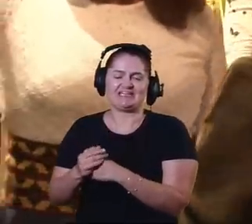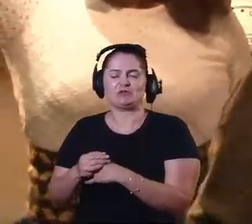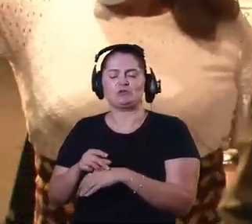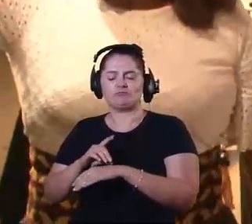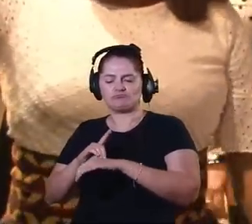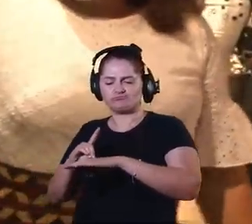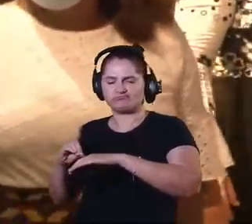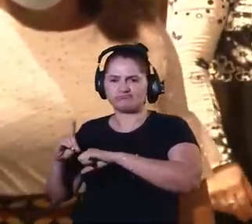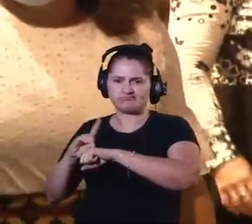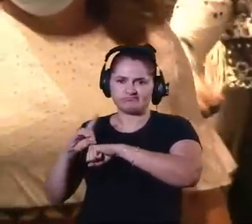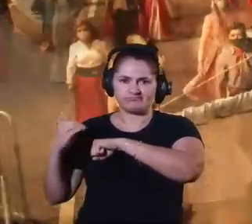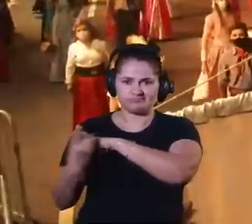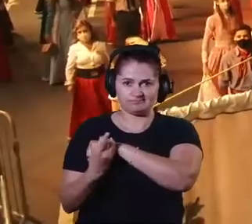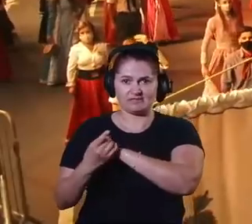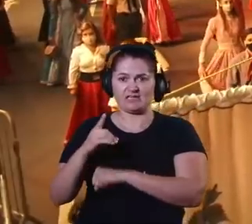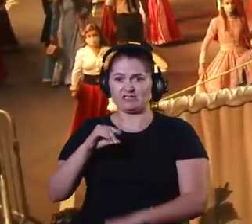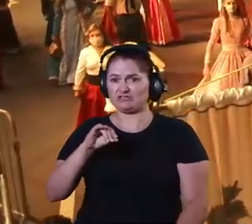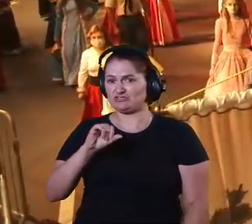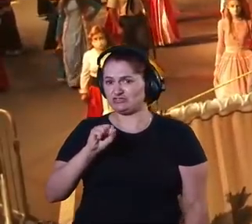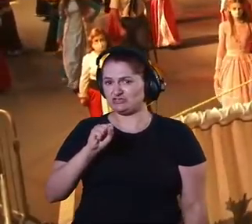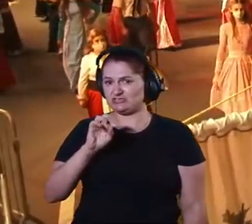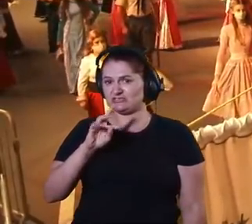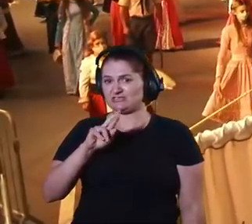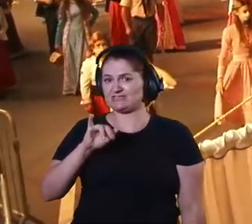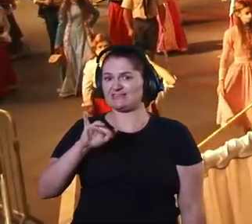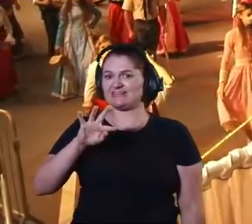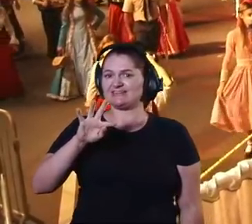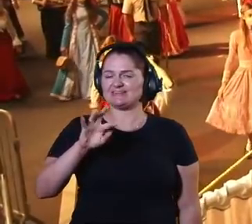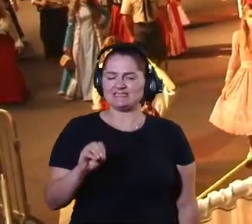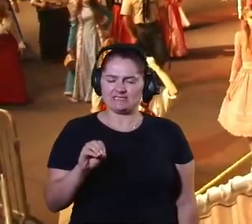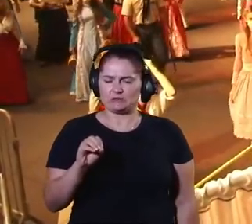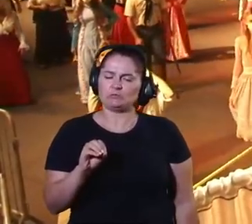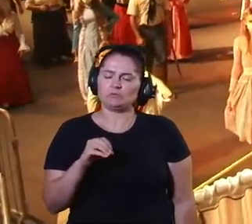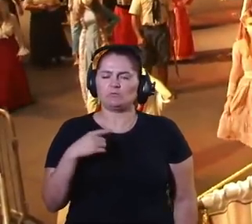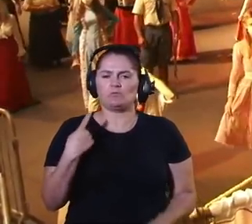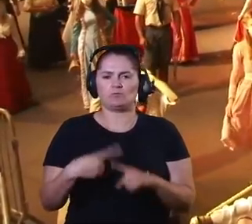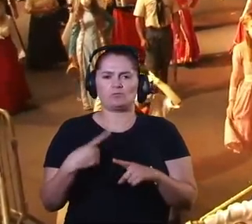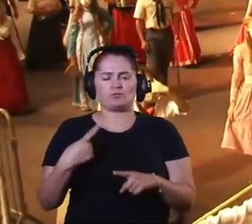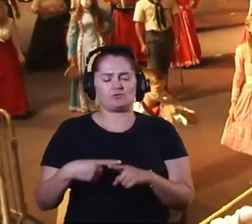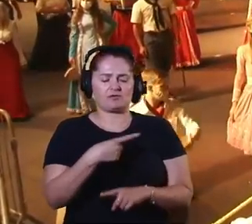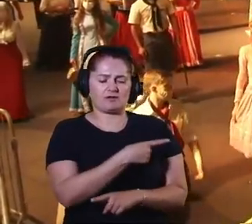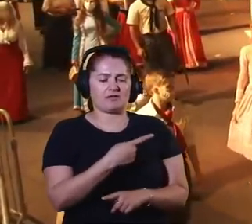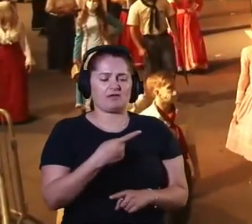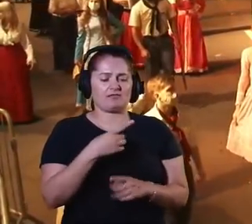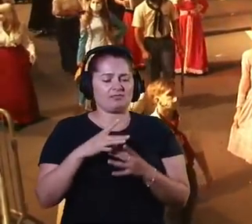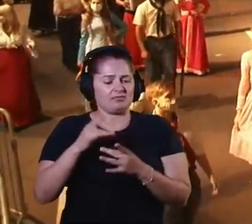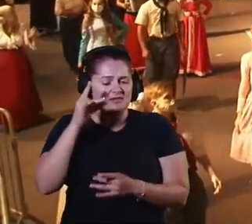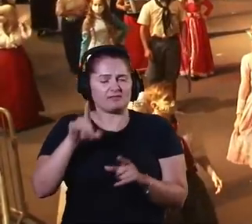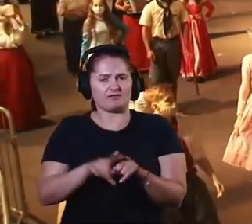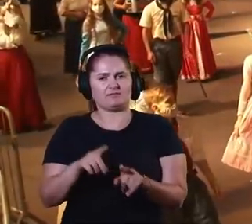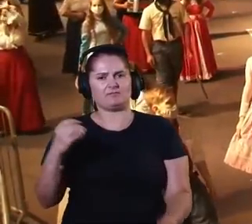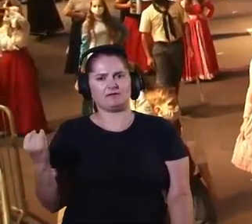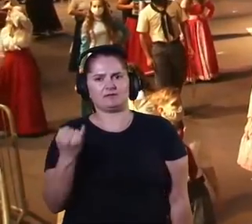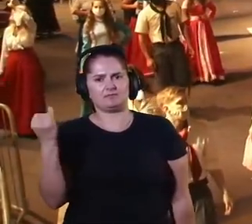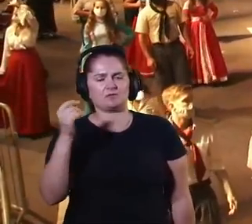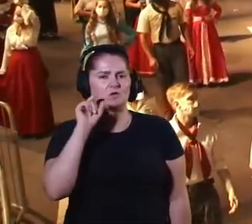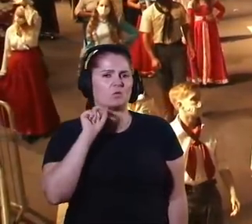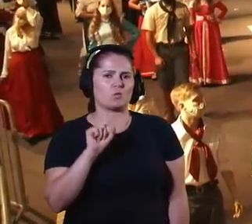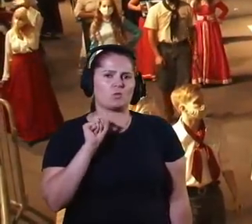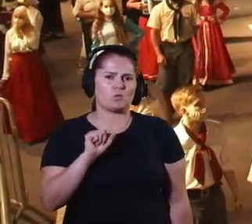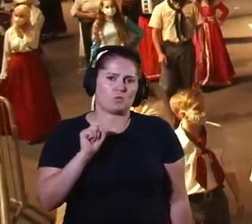trazido aqui, que passa assim às vezes desapercebido, mas que era muito importante, cumpriu um papel muito importante no